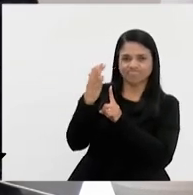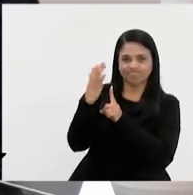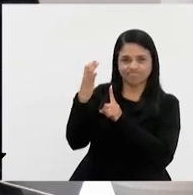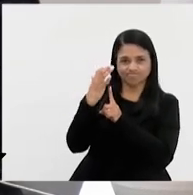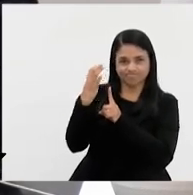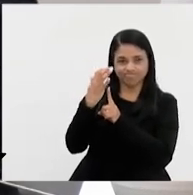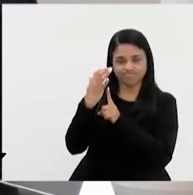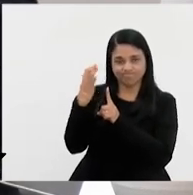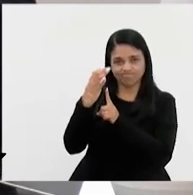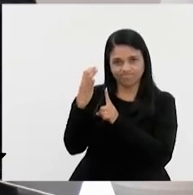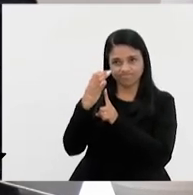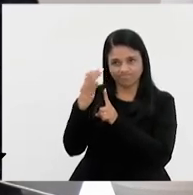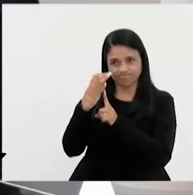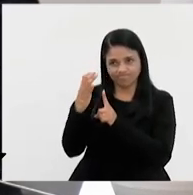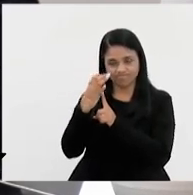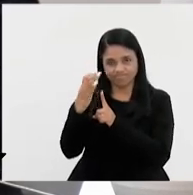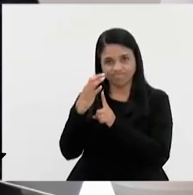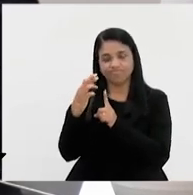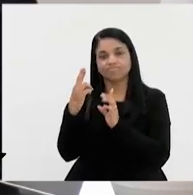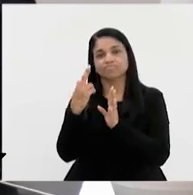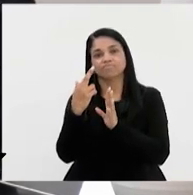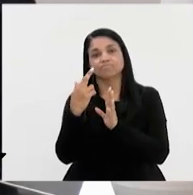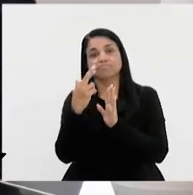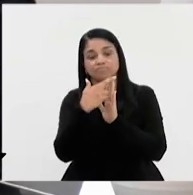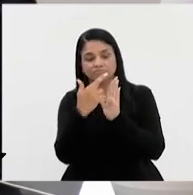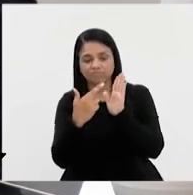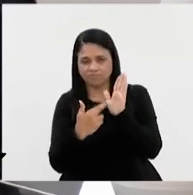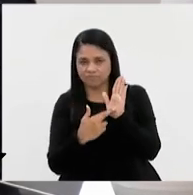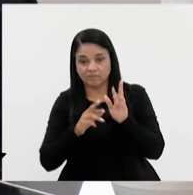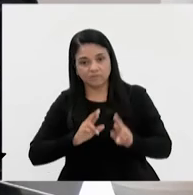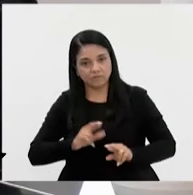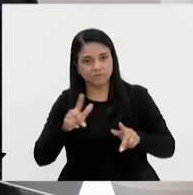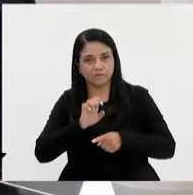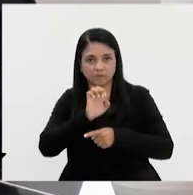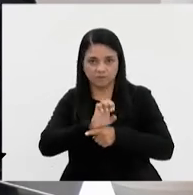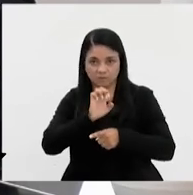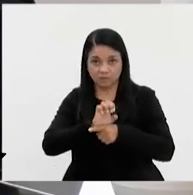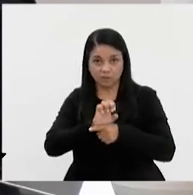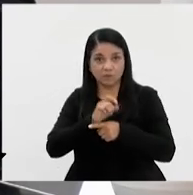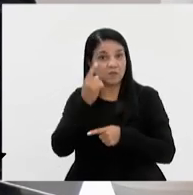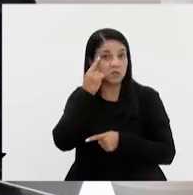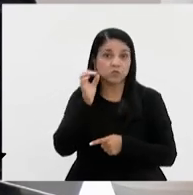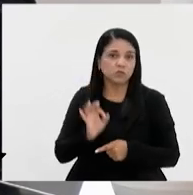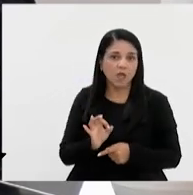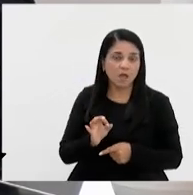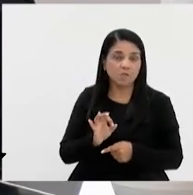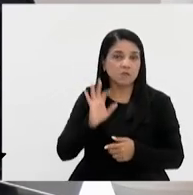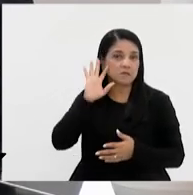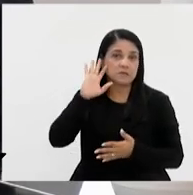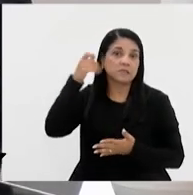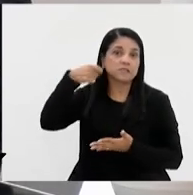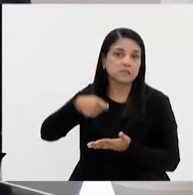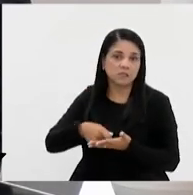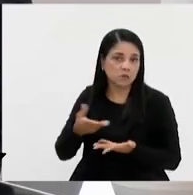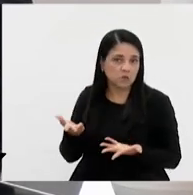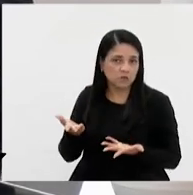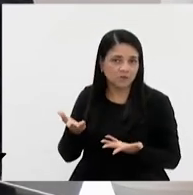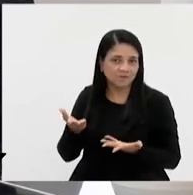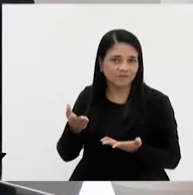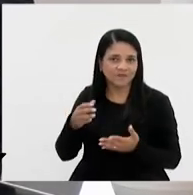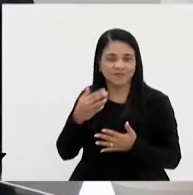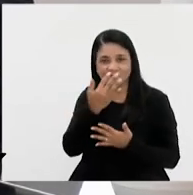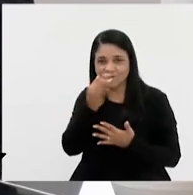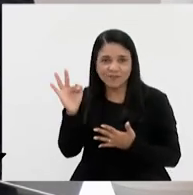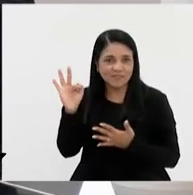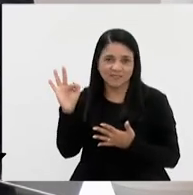outras questões, que não a regulação, obviamente, da lei estadual, que a gente não sabe exatamente quais foram as decisões que levaram essas federações a